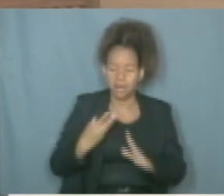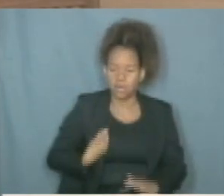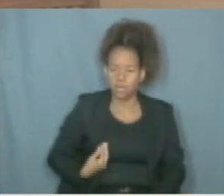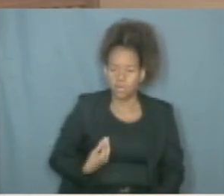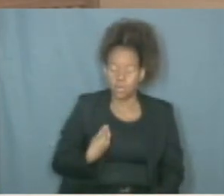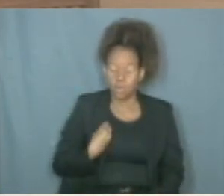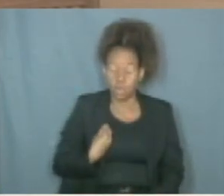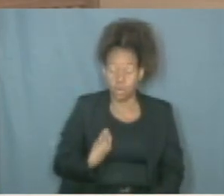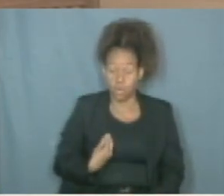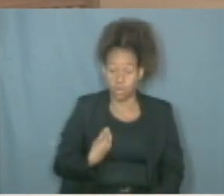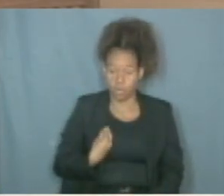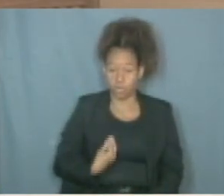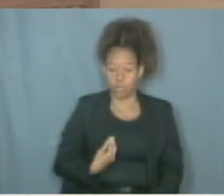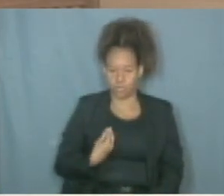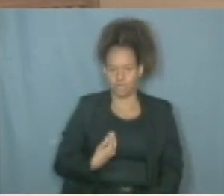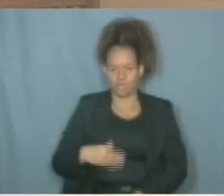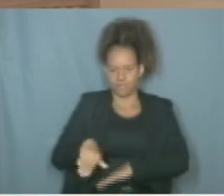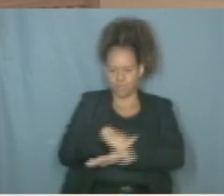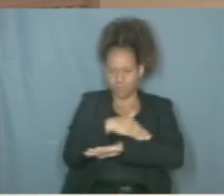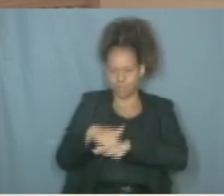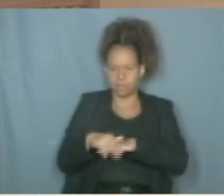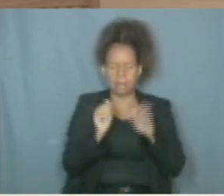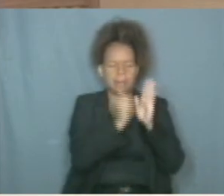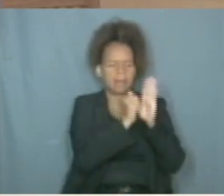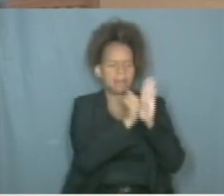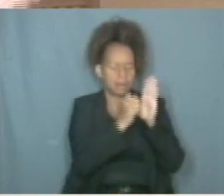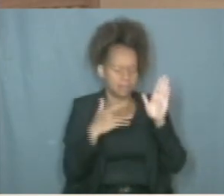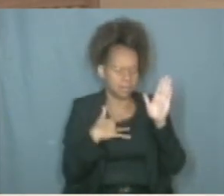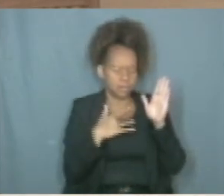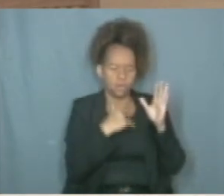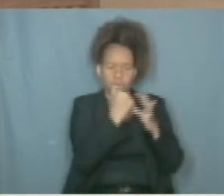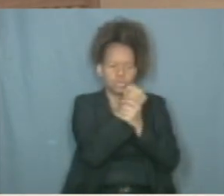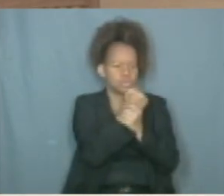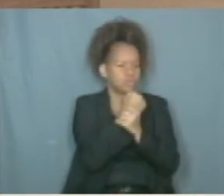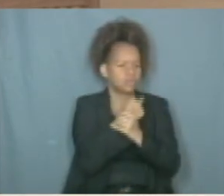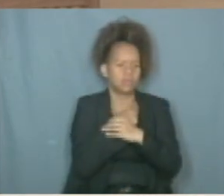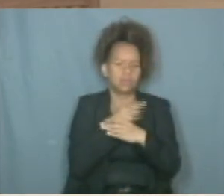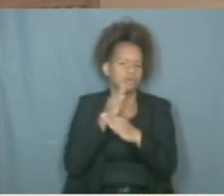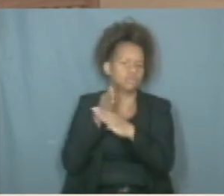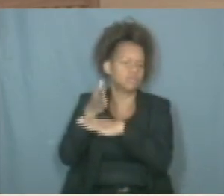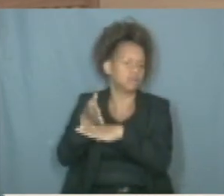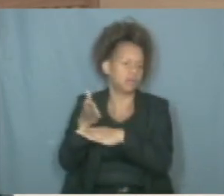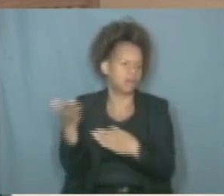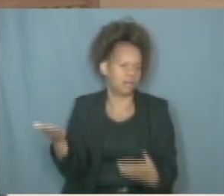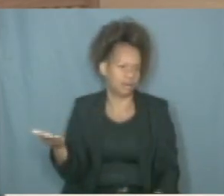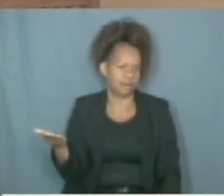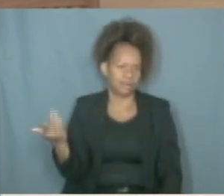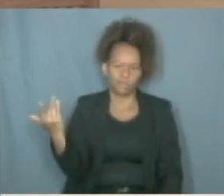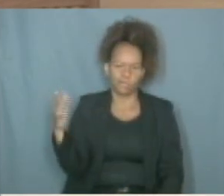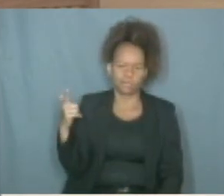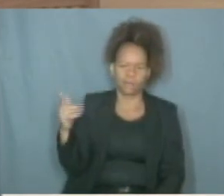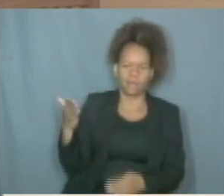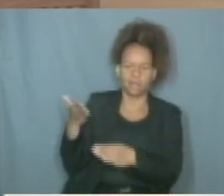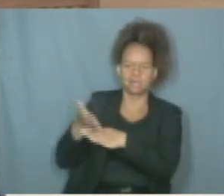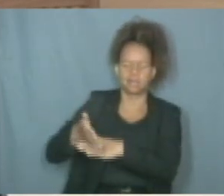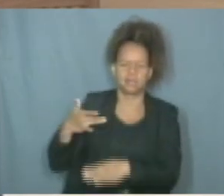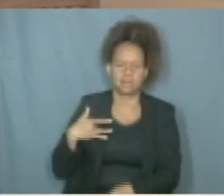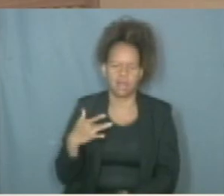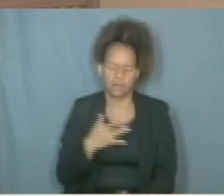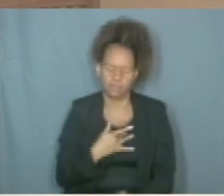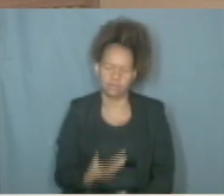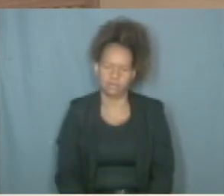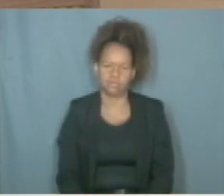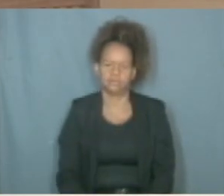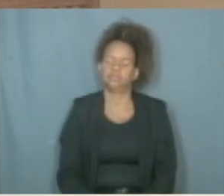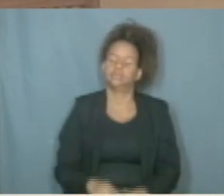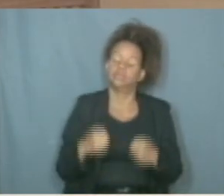batem numa unidade de saúde, por muitas vezes o segurança não deixa ela entrar. Não existe acesso à saúde. Nós